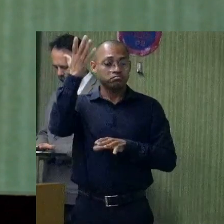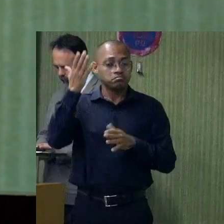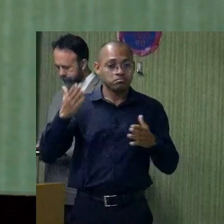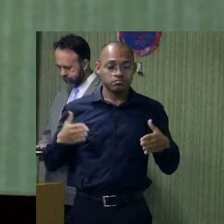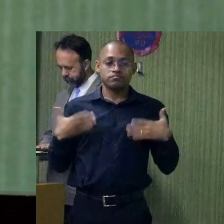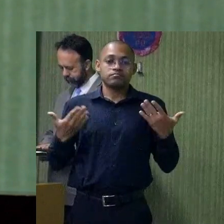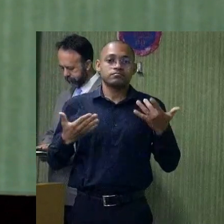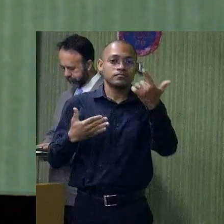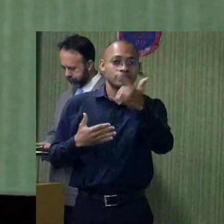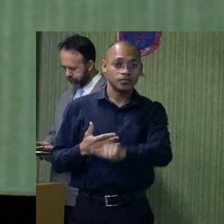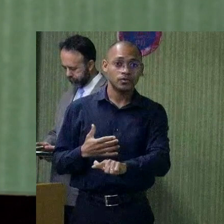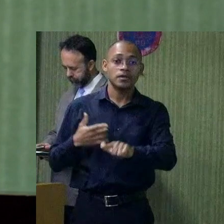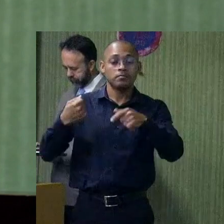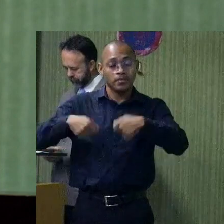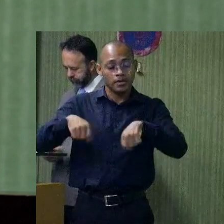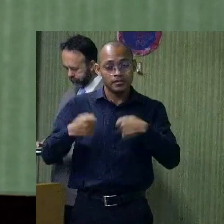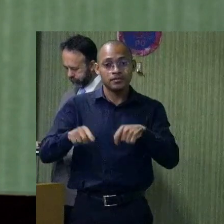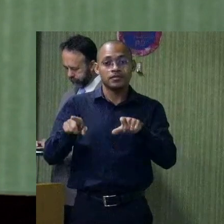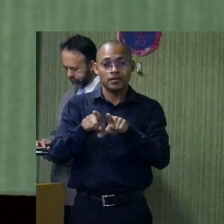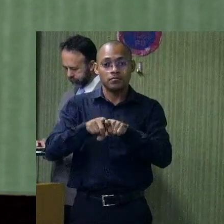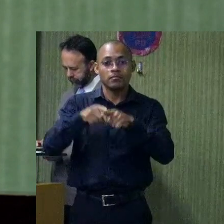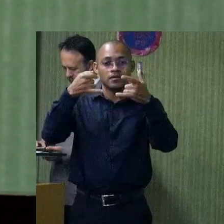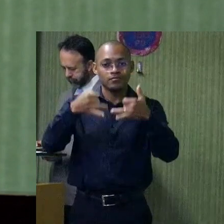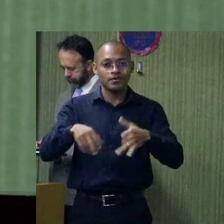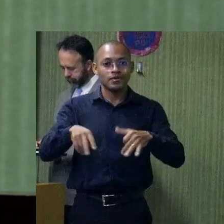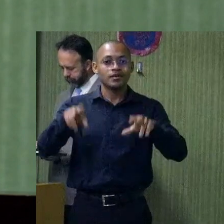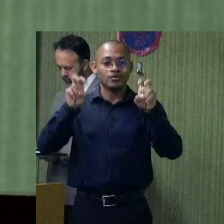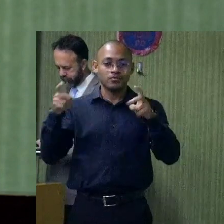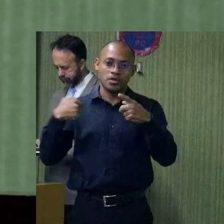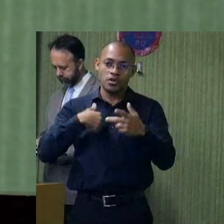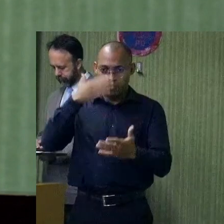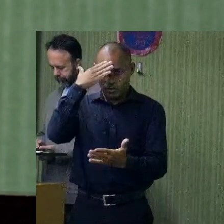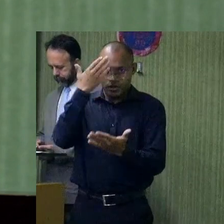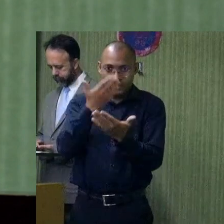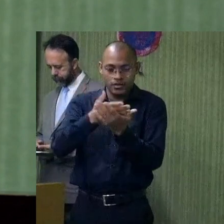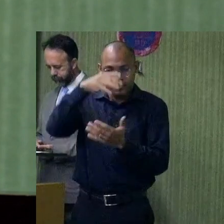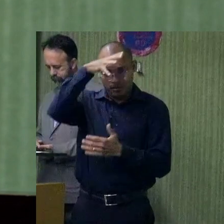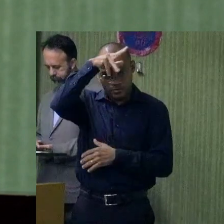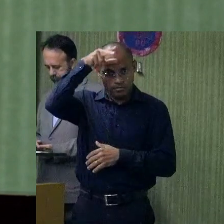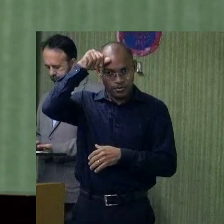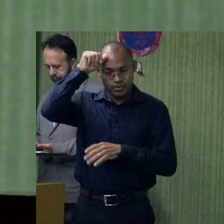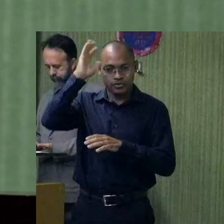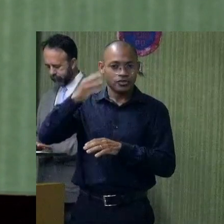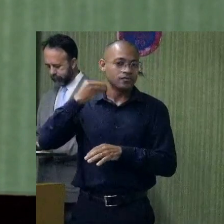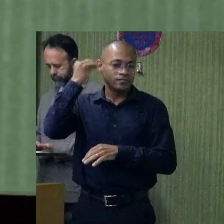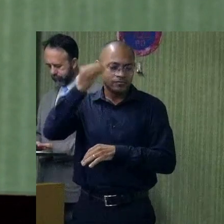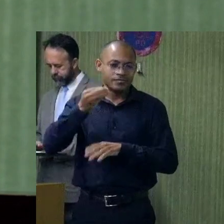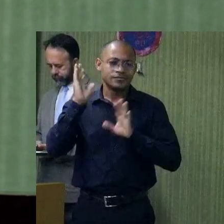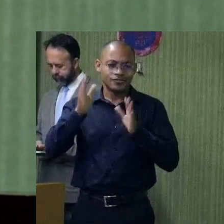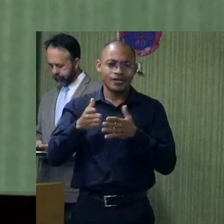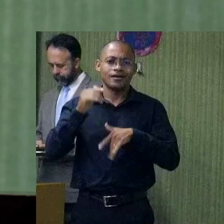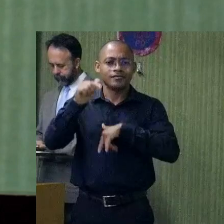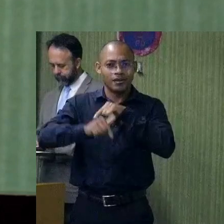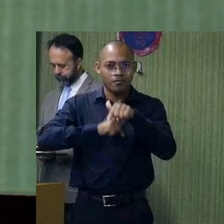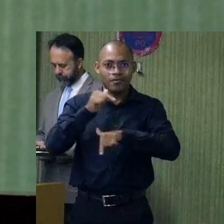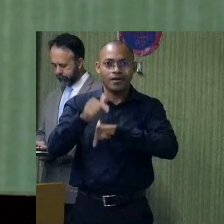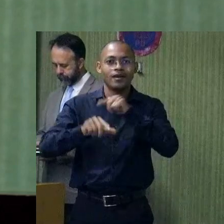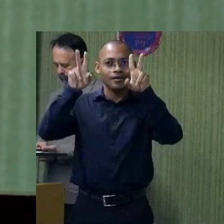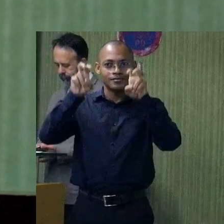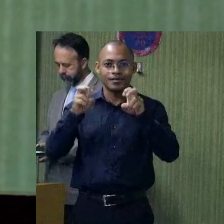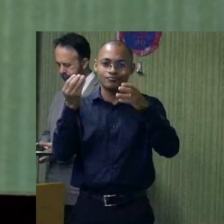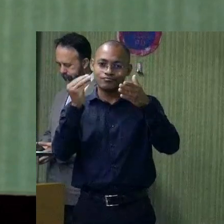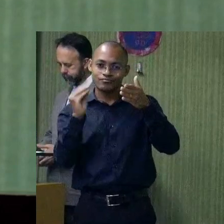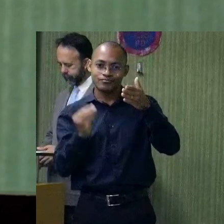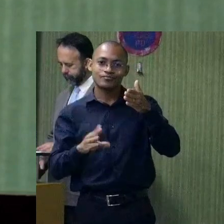alunos sobre essa matéria acredito que o Amazonas Como já vivencia isso isso já deve ser trabalhado né E o nosso